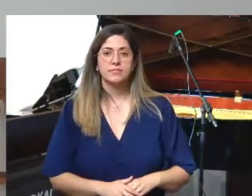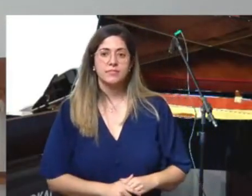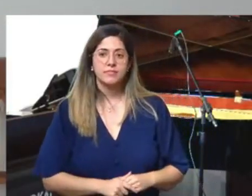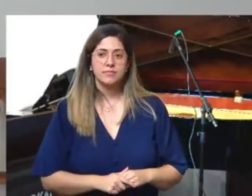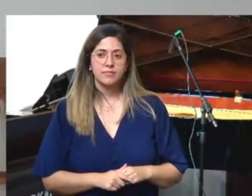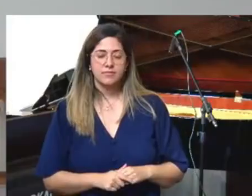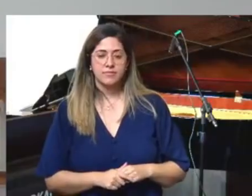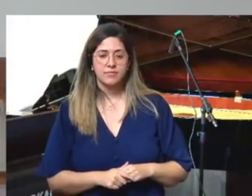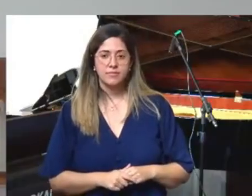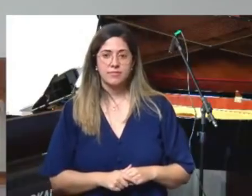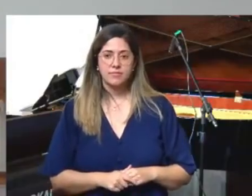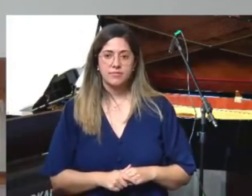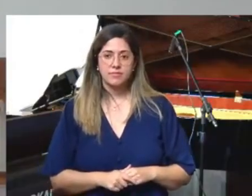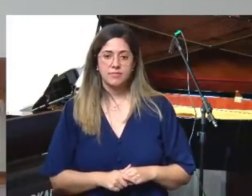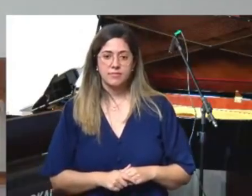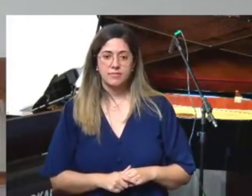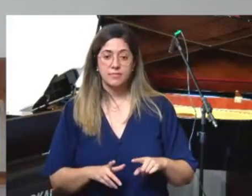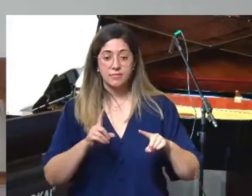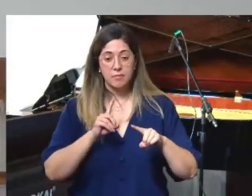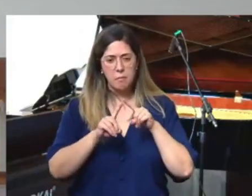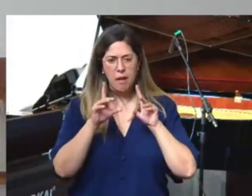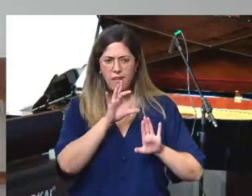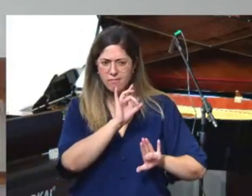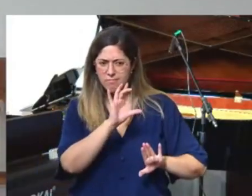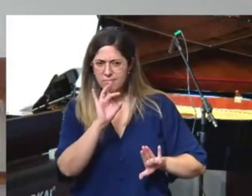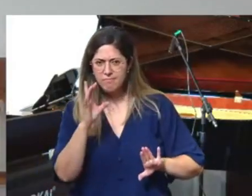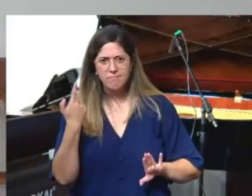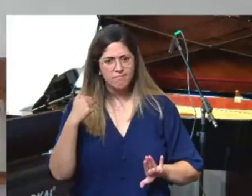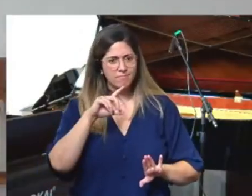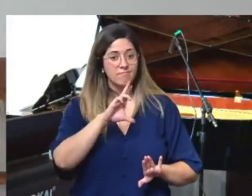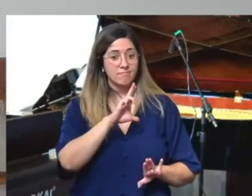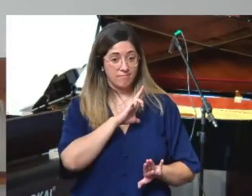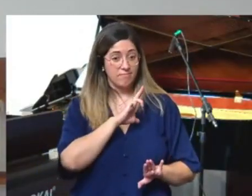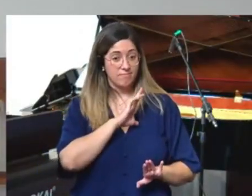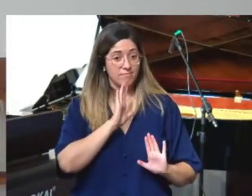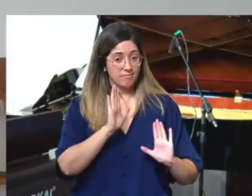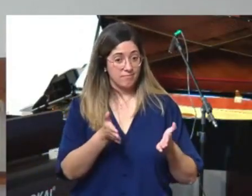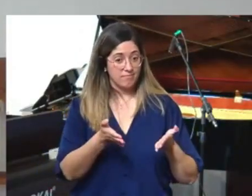depois de Cristo, mas para cada um de nós.